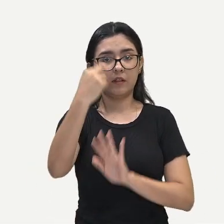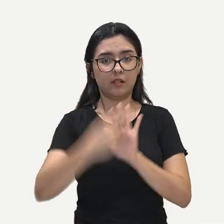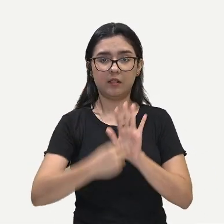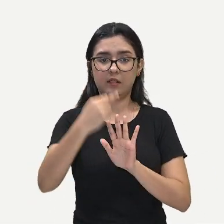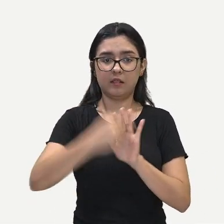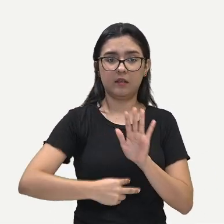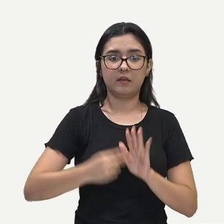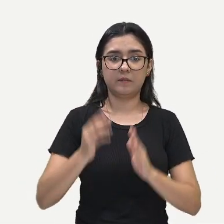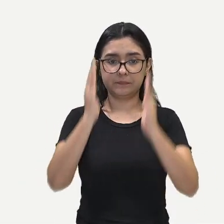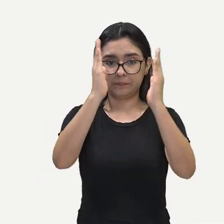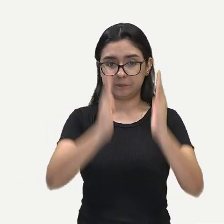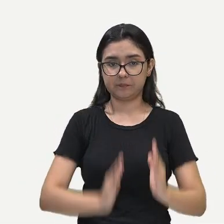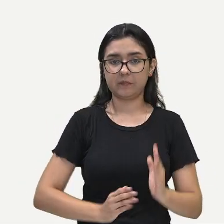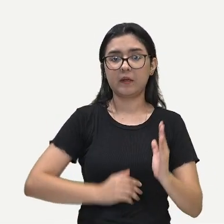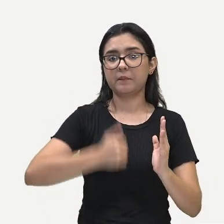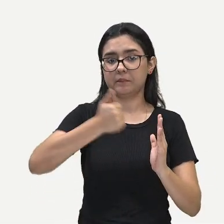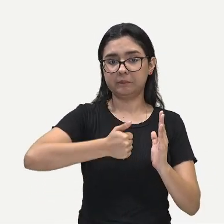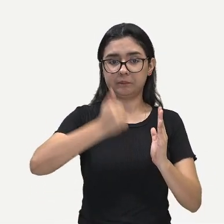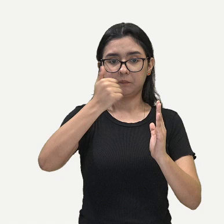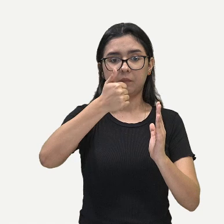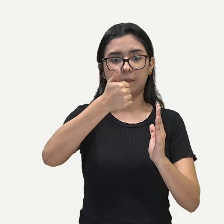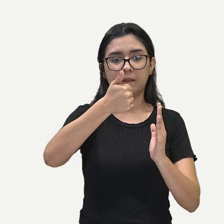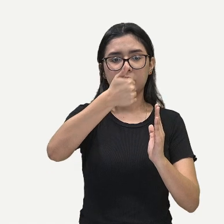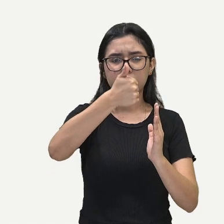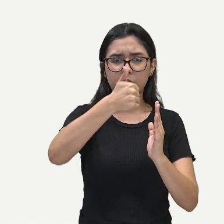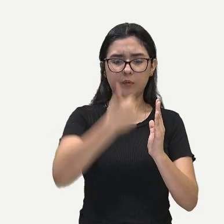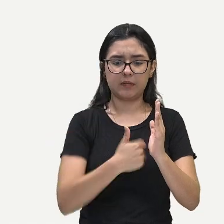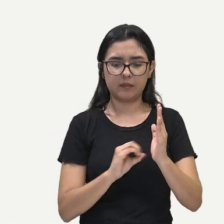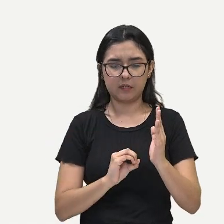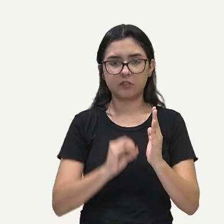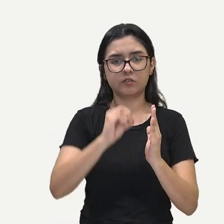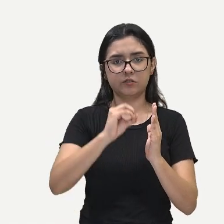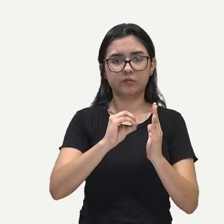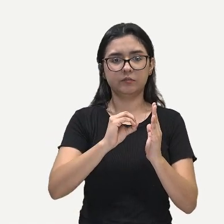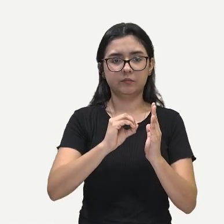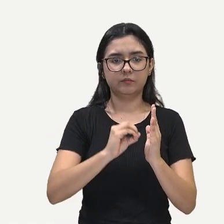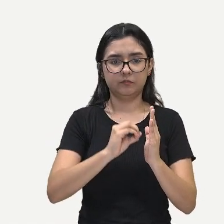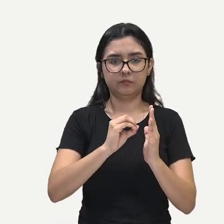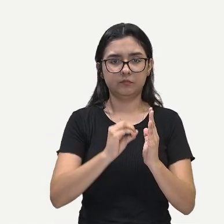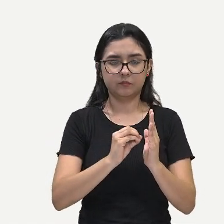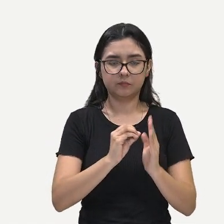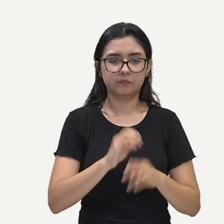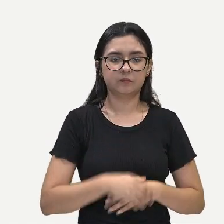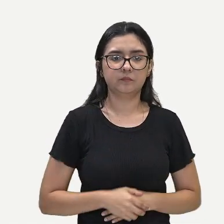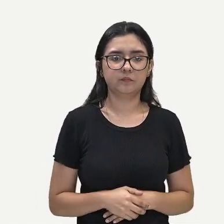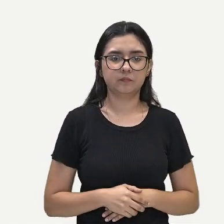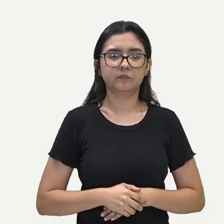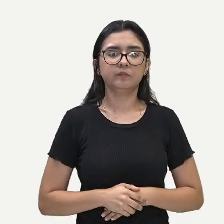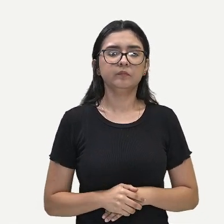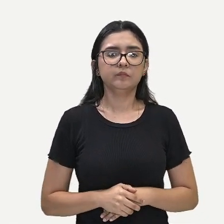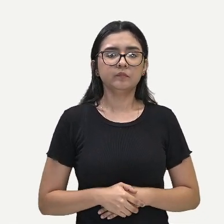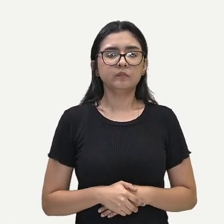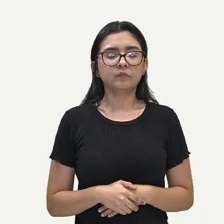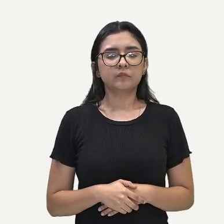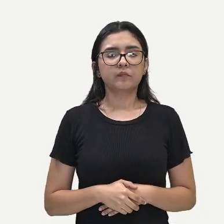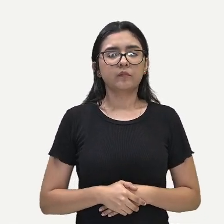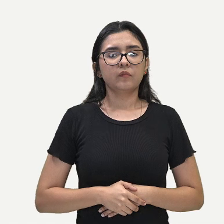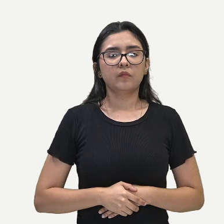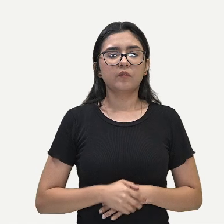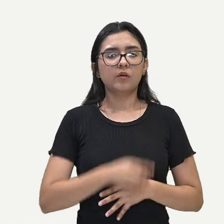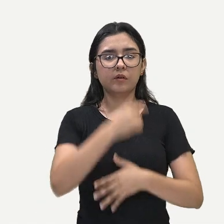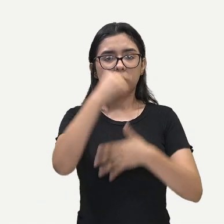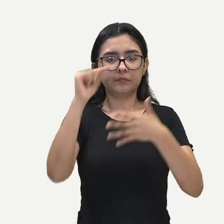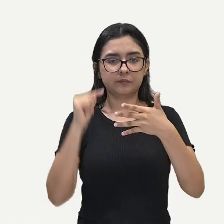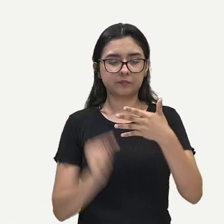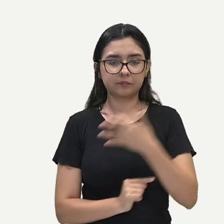primeira classe aqui de números, né? Os nossos números mais básicos, que são 1, 2, 3,